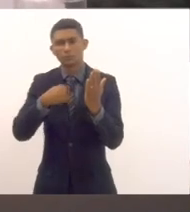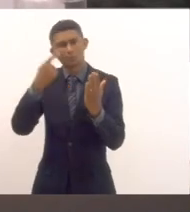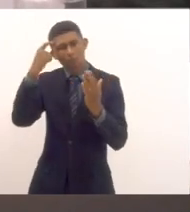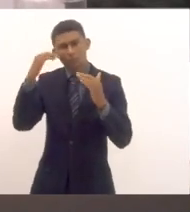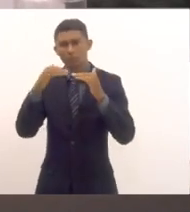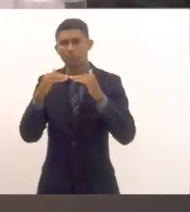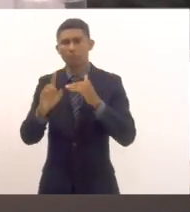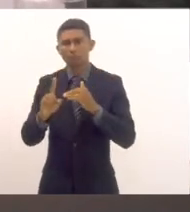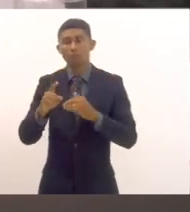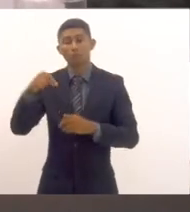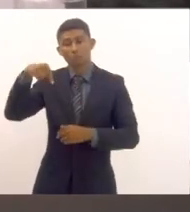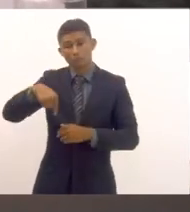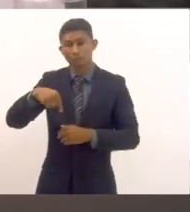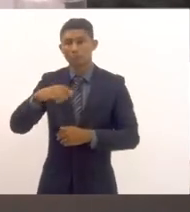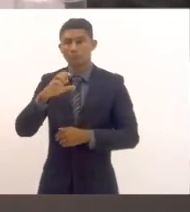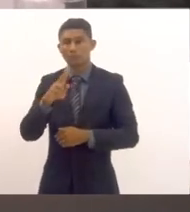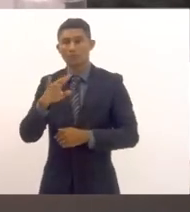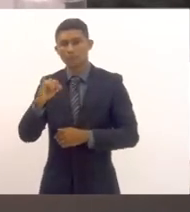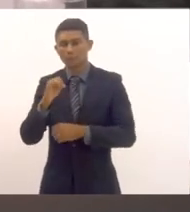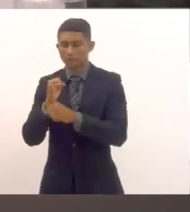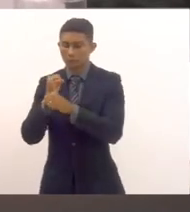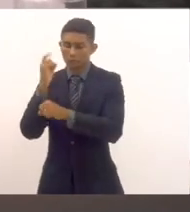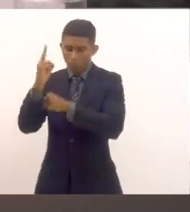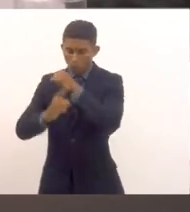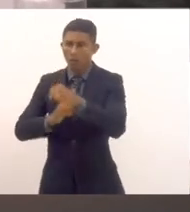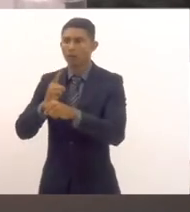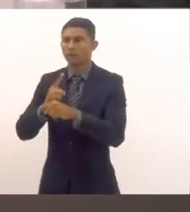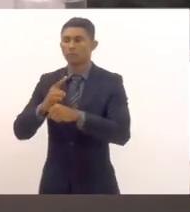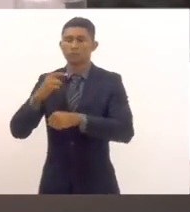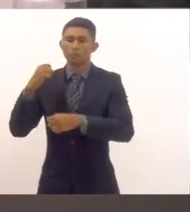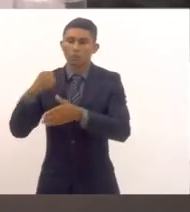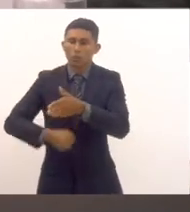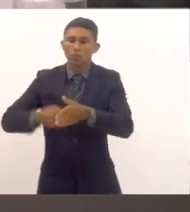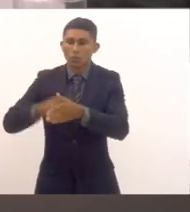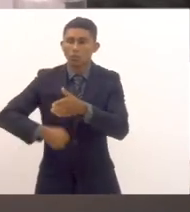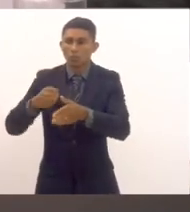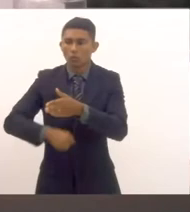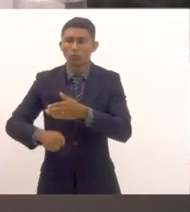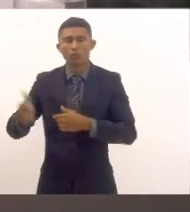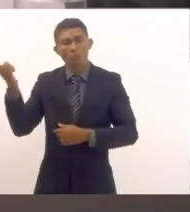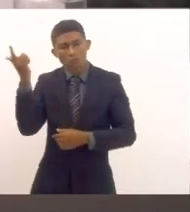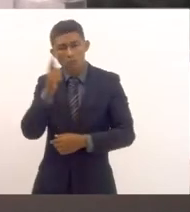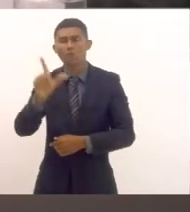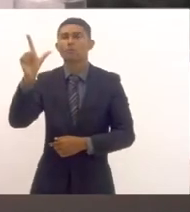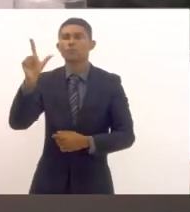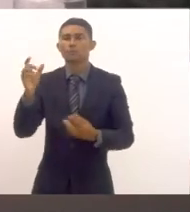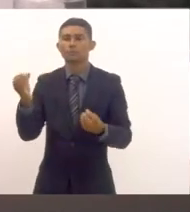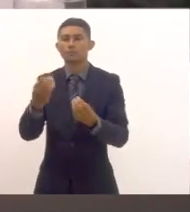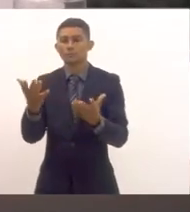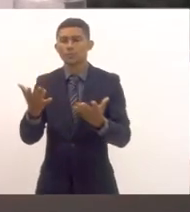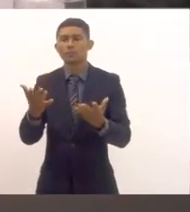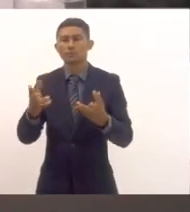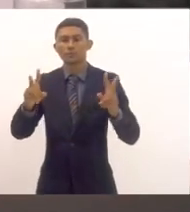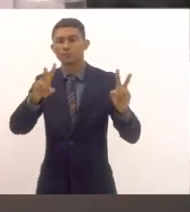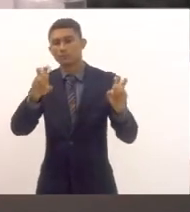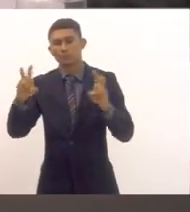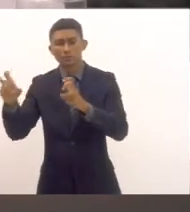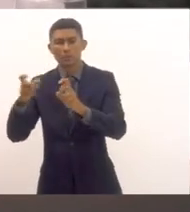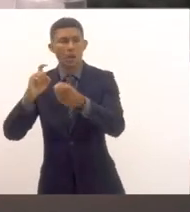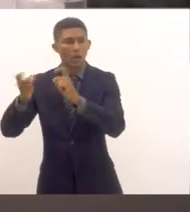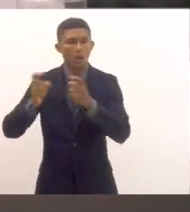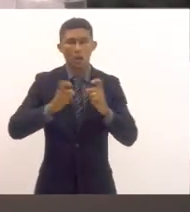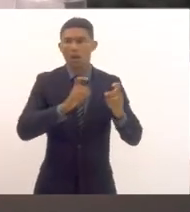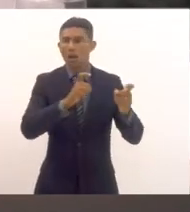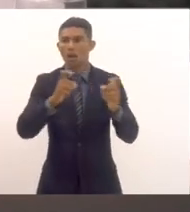vejo que essa CPI depois de um ano de muita luta para ser implementada ela abriu o espaço para que eu possa ser discutido esse grave problema